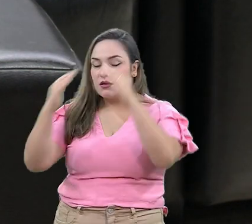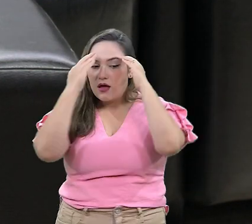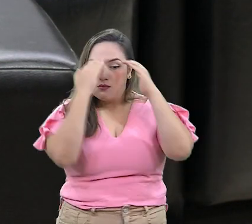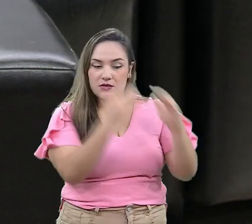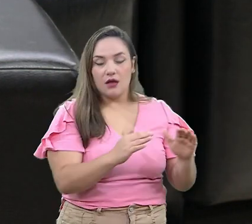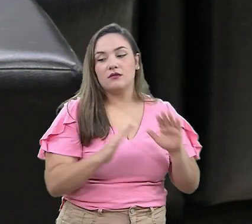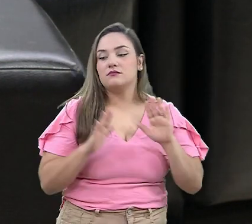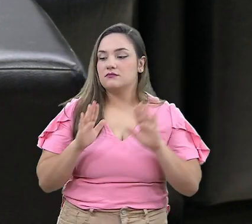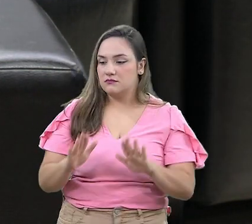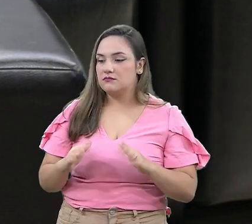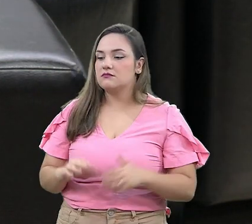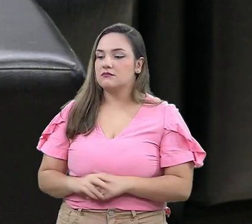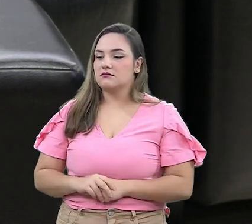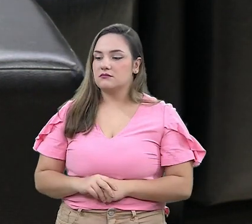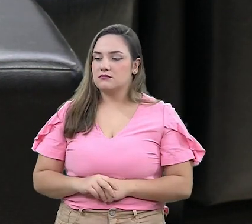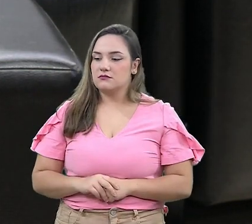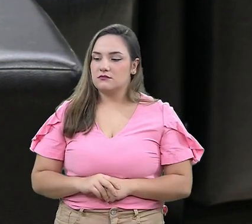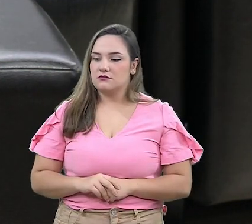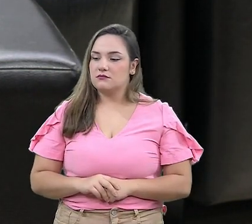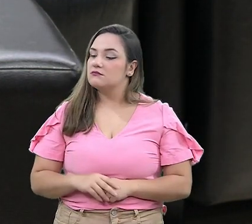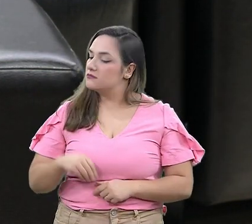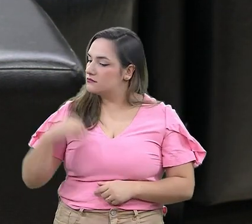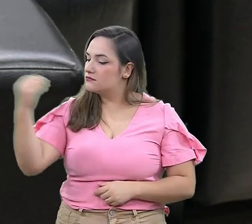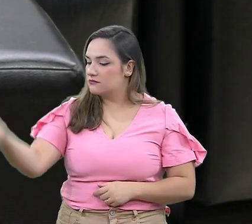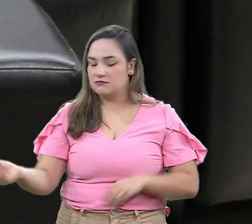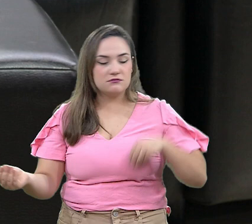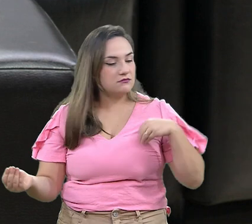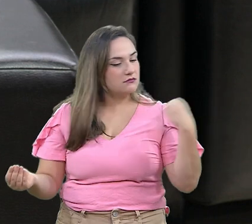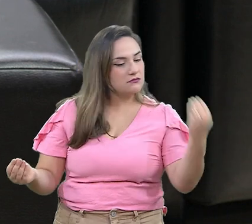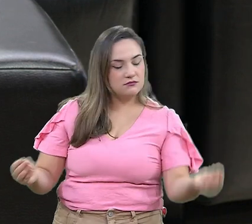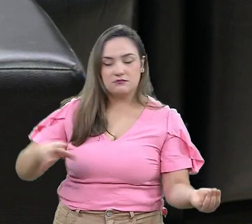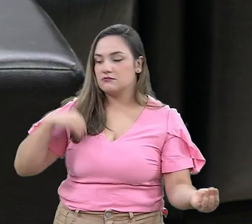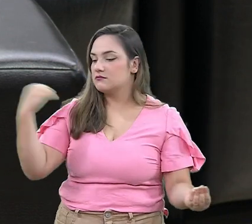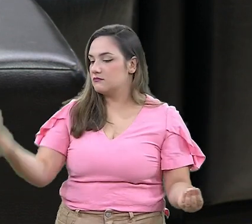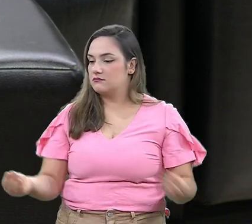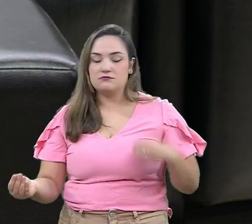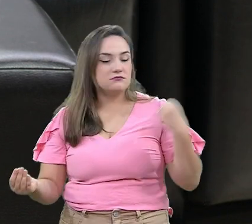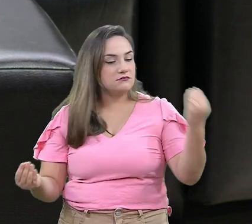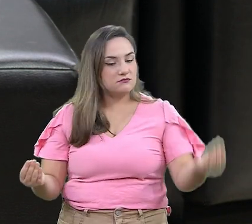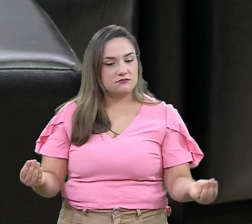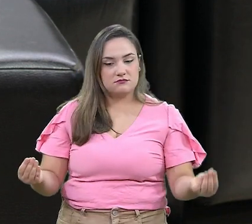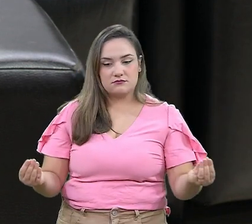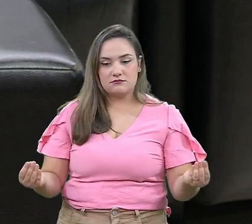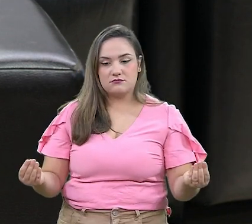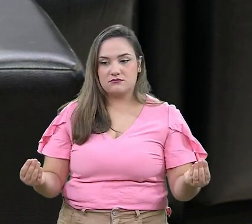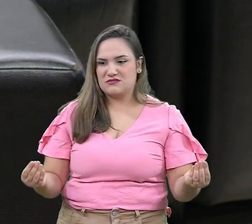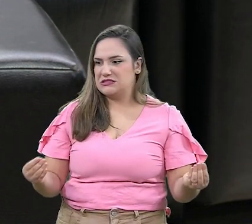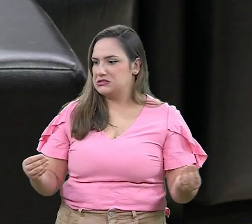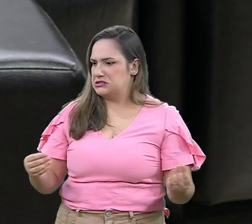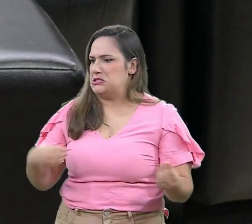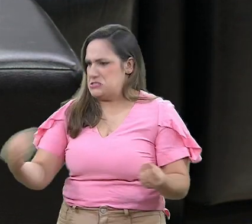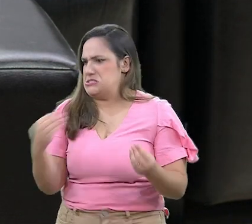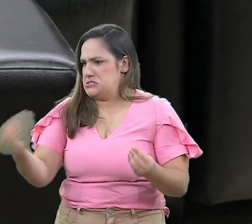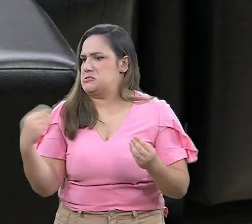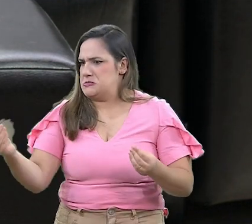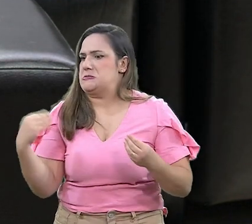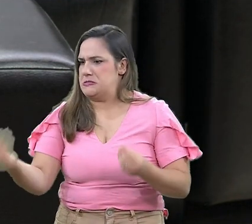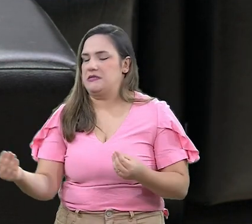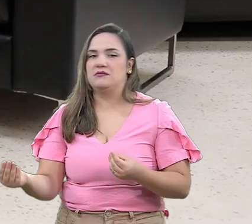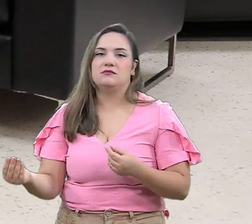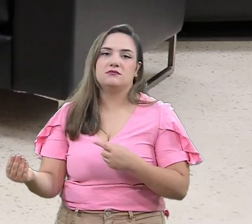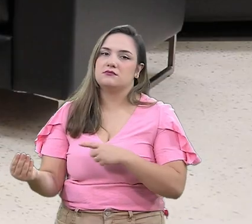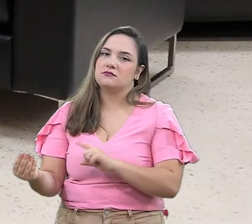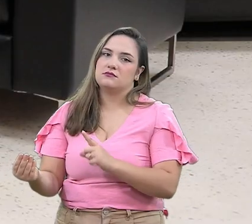respeitar esse ritmo e distribuir as tarefas de uma forma que eu não vulnerabilize,